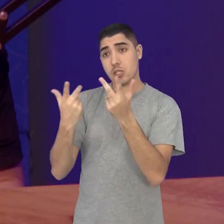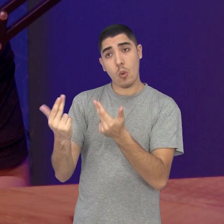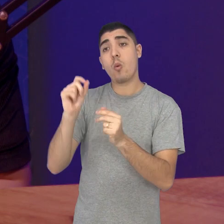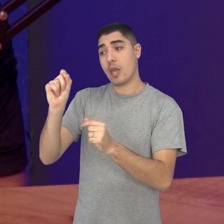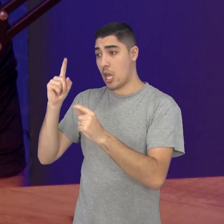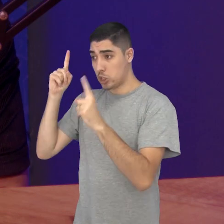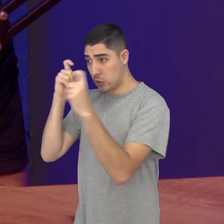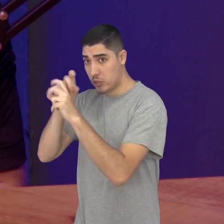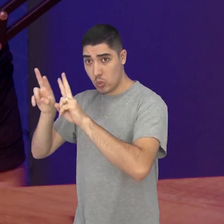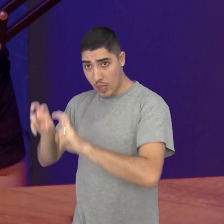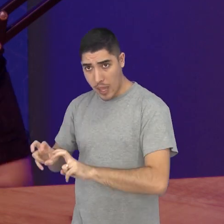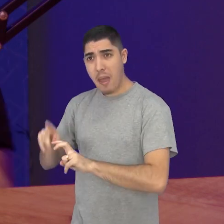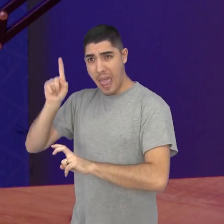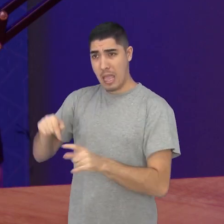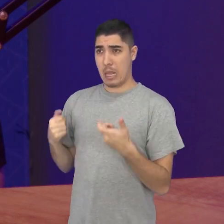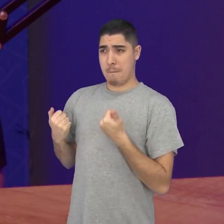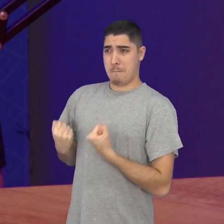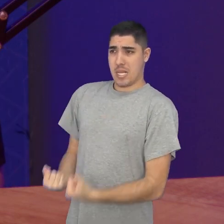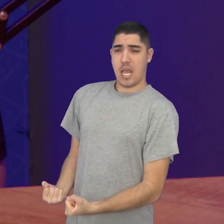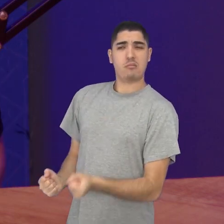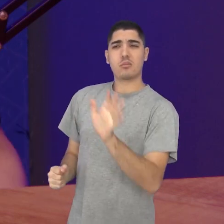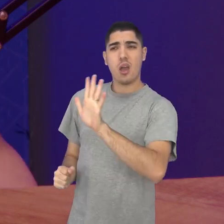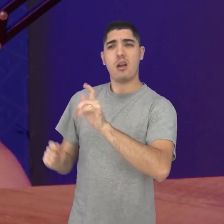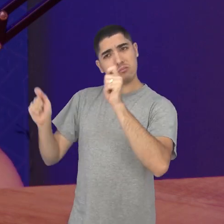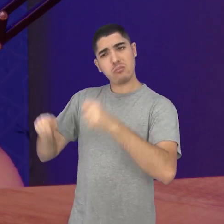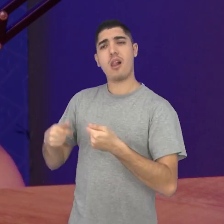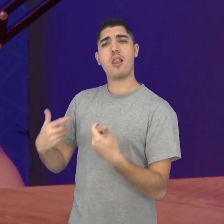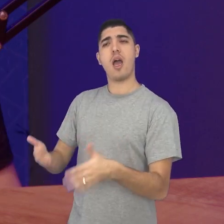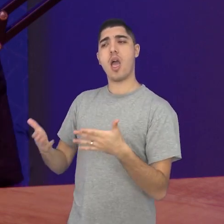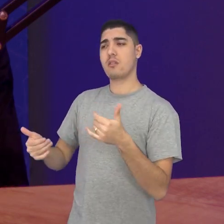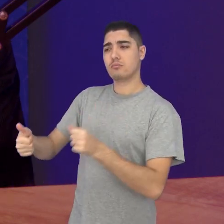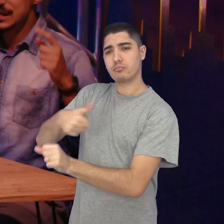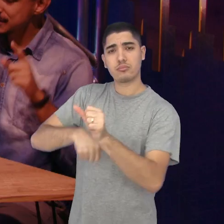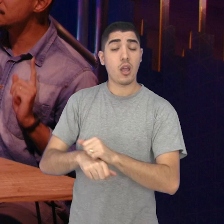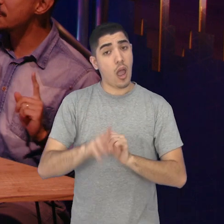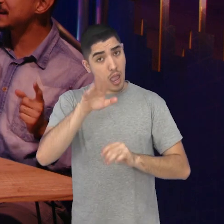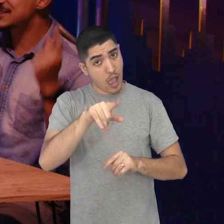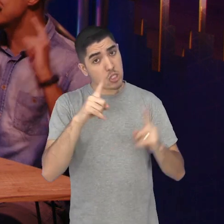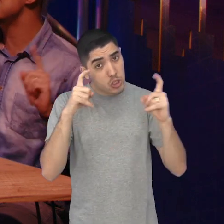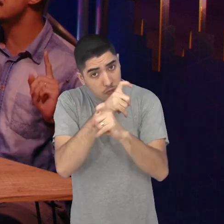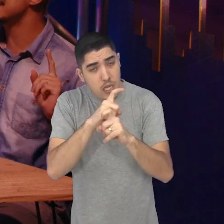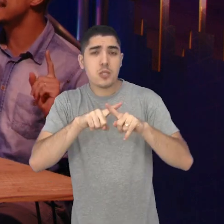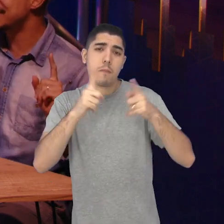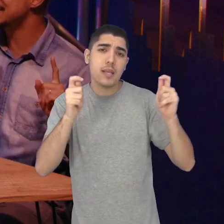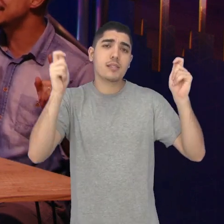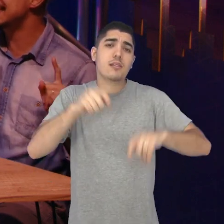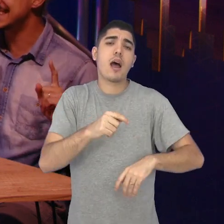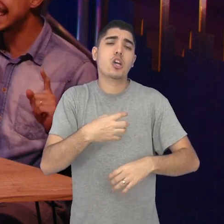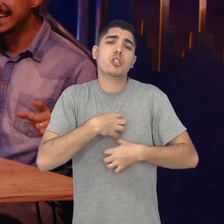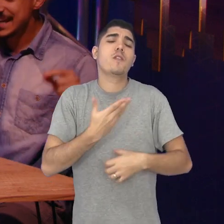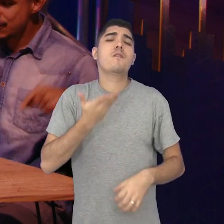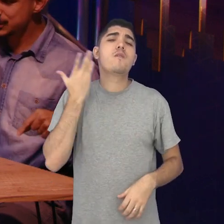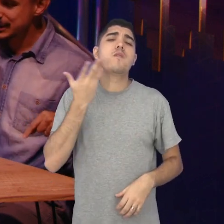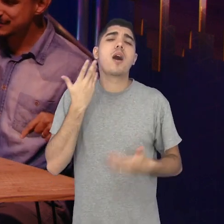que assuntos difíceis nem sempre são assim tão difíceis ou complicados, né? São complicados, mas tem uma maneira fácil de